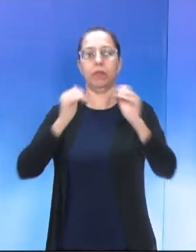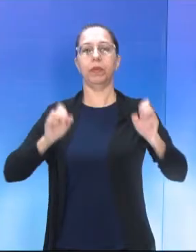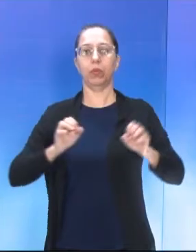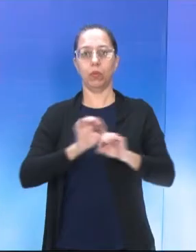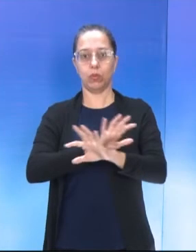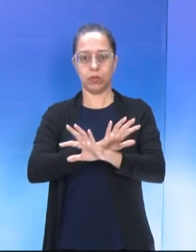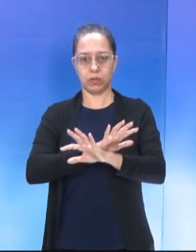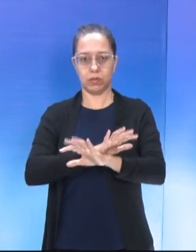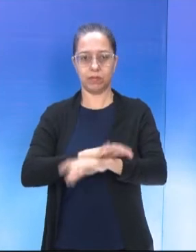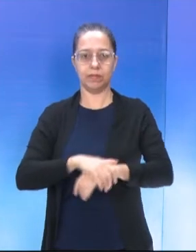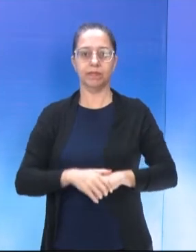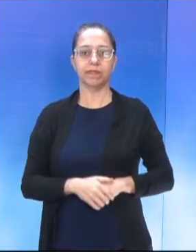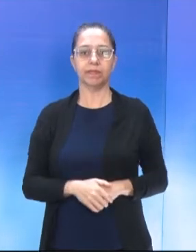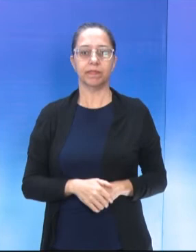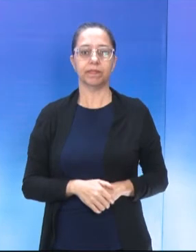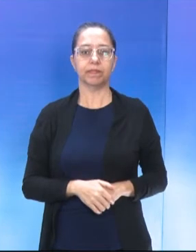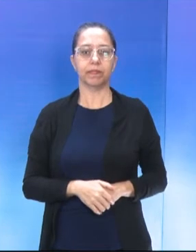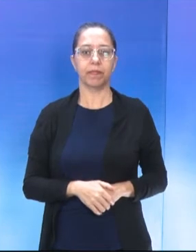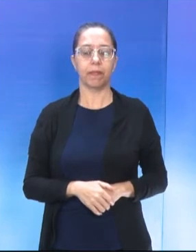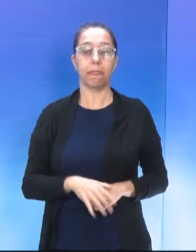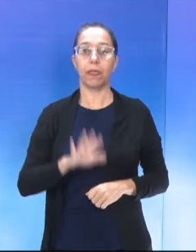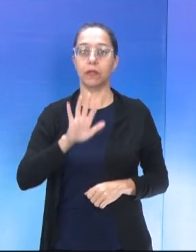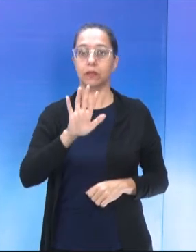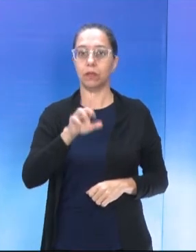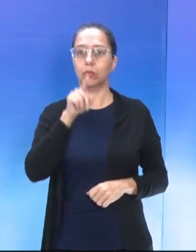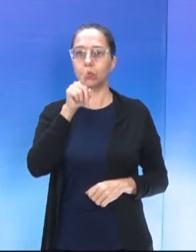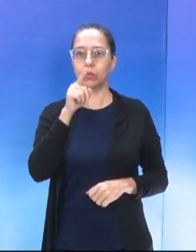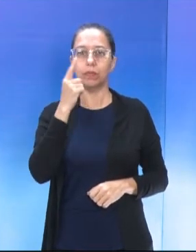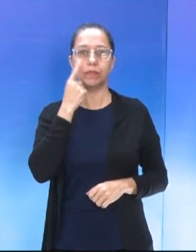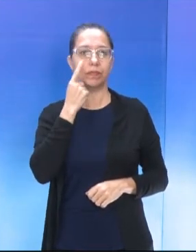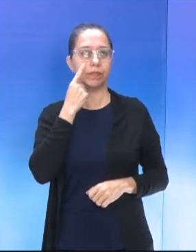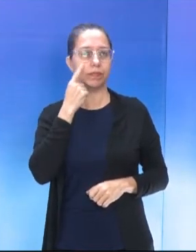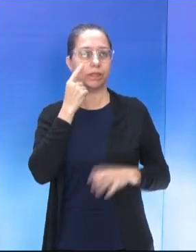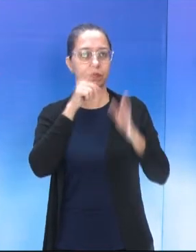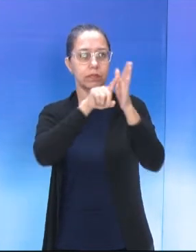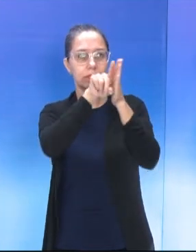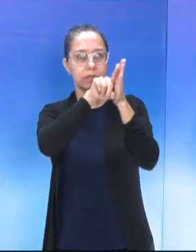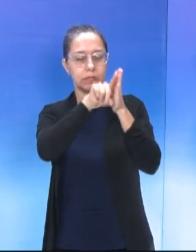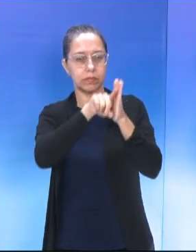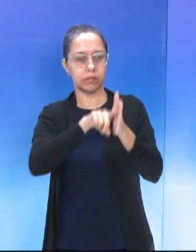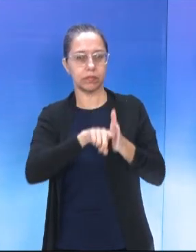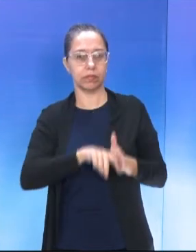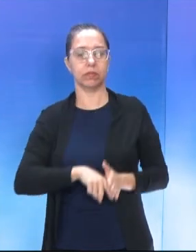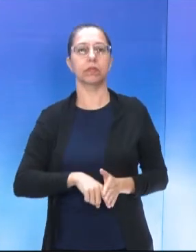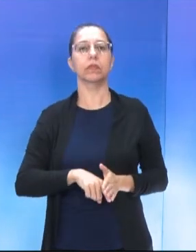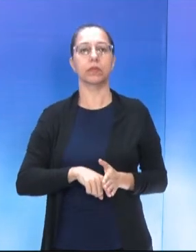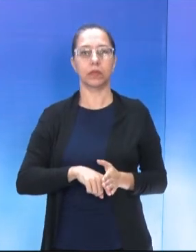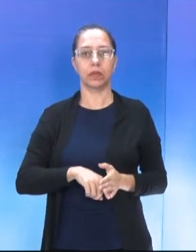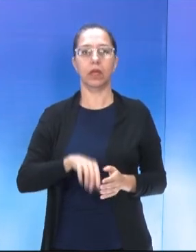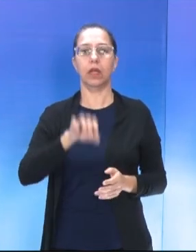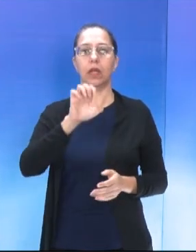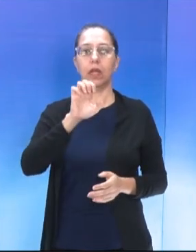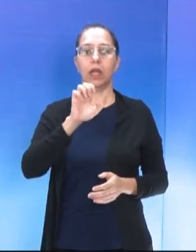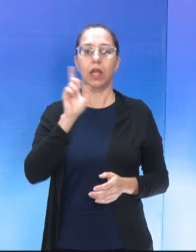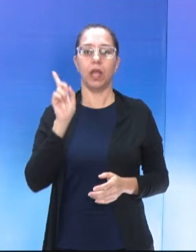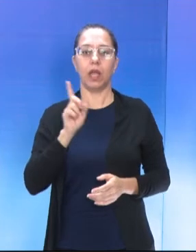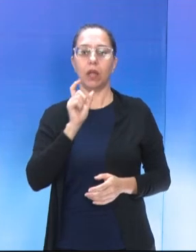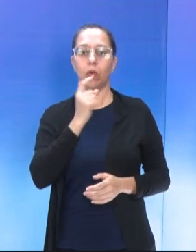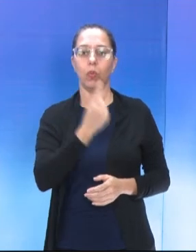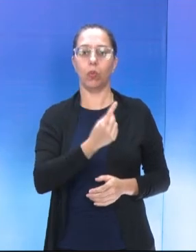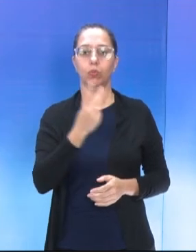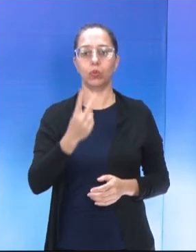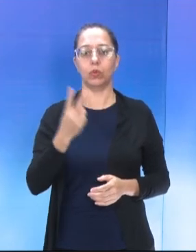começar com uma conjunção conclusiva. Você vai lá para a norma culta e dá uma olhada lá nas conjunções conclusivas, ok? Exemplos aí